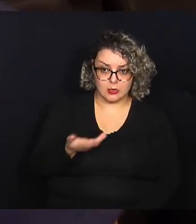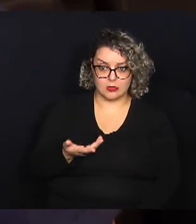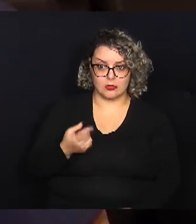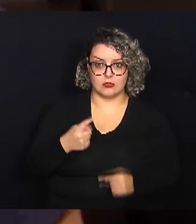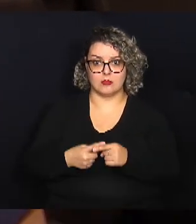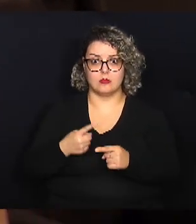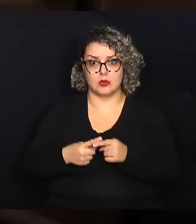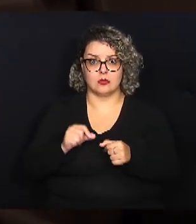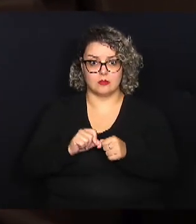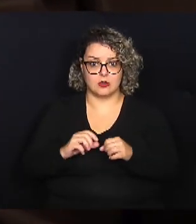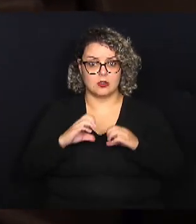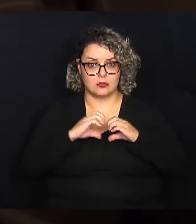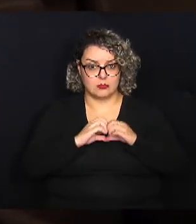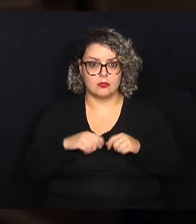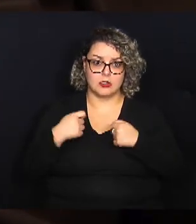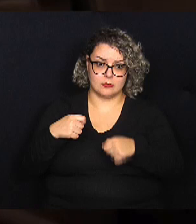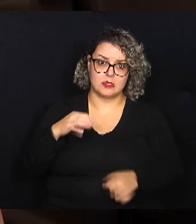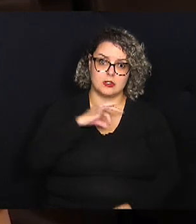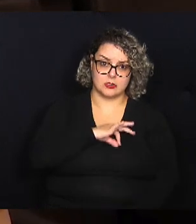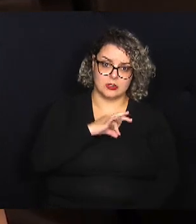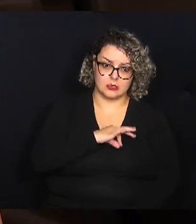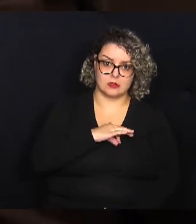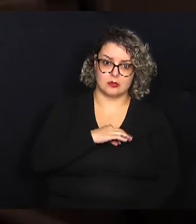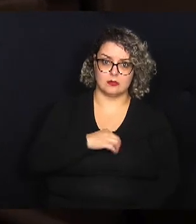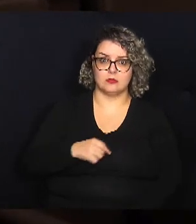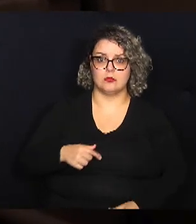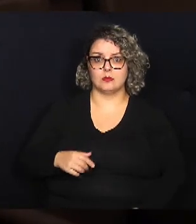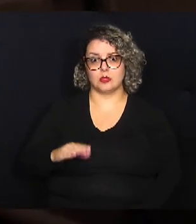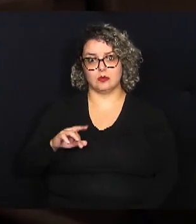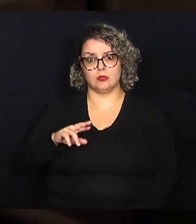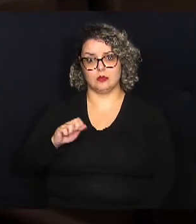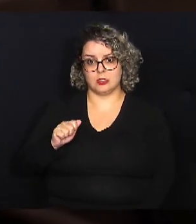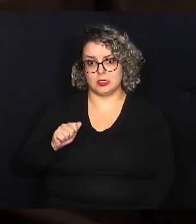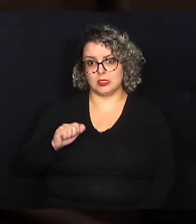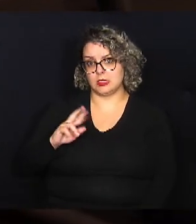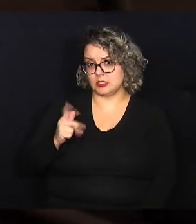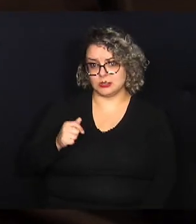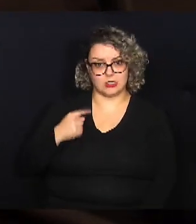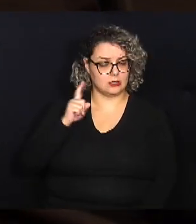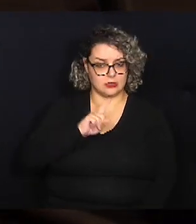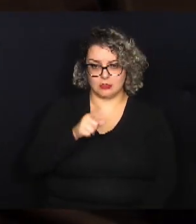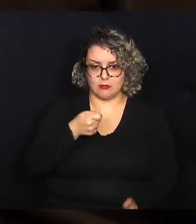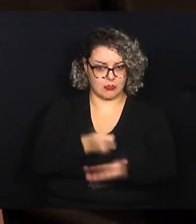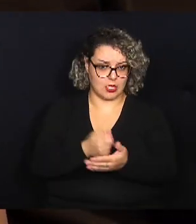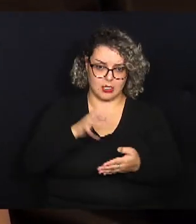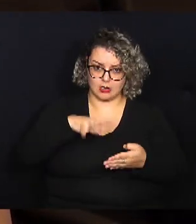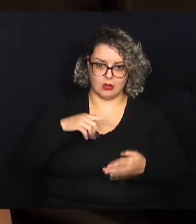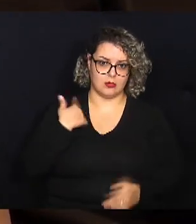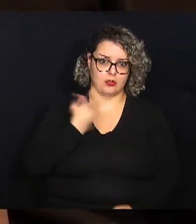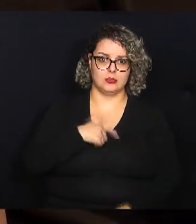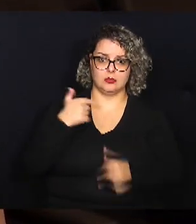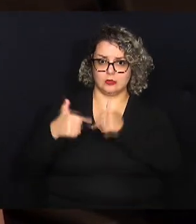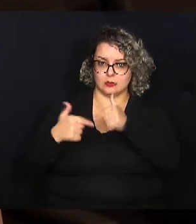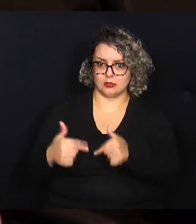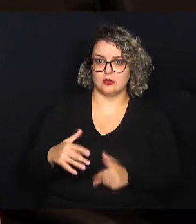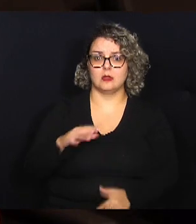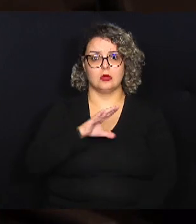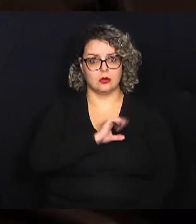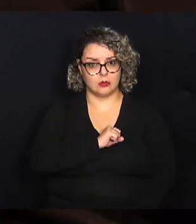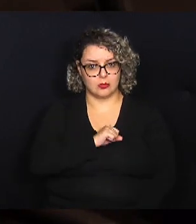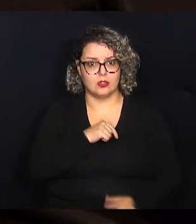por amor, mas a gente também precisa receber porque o crachá nosso não paga a nossa conta. Então a gente trabalha, a gente gosta de trabalhar